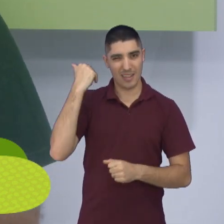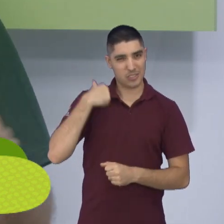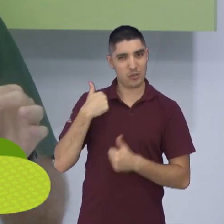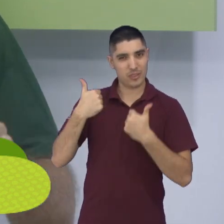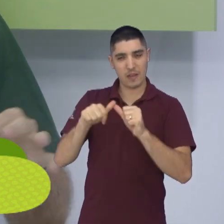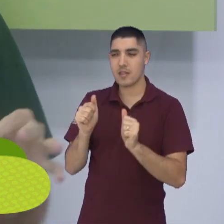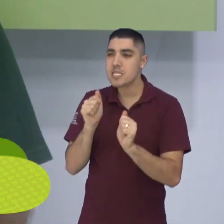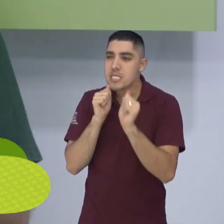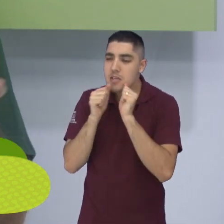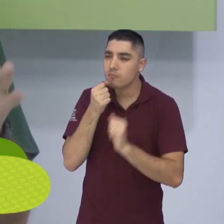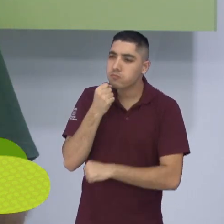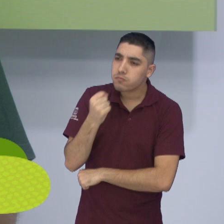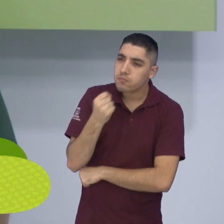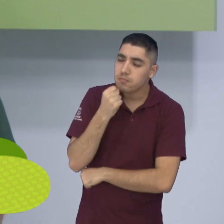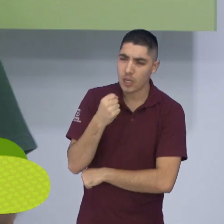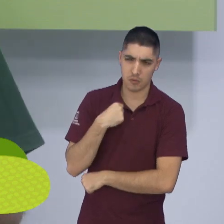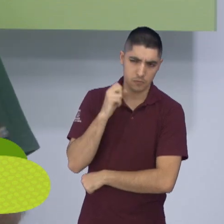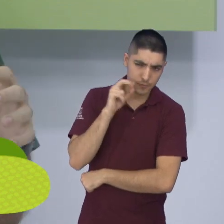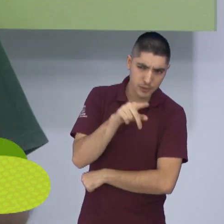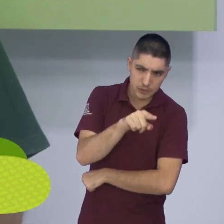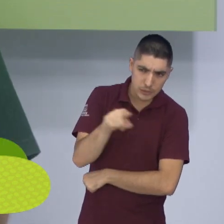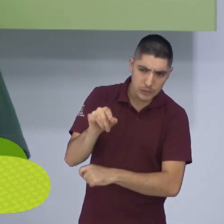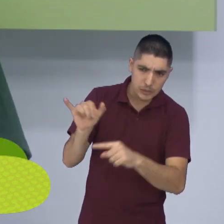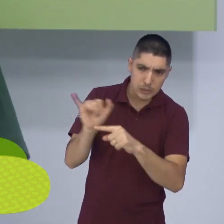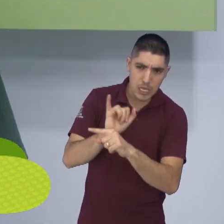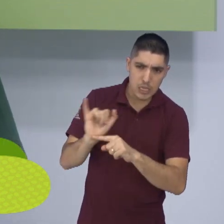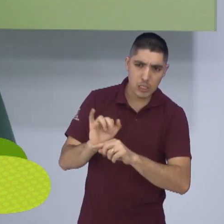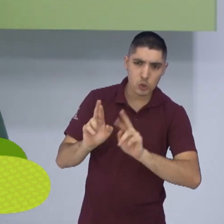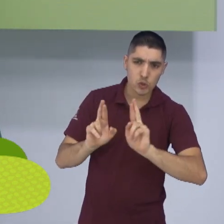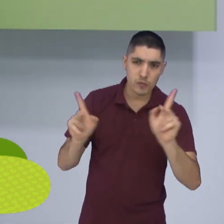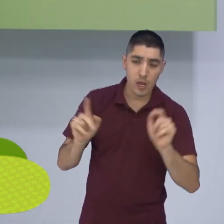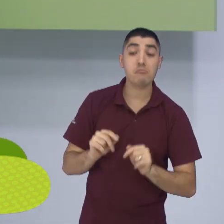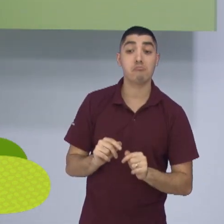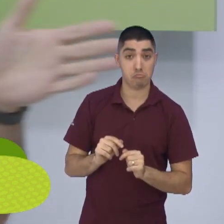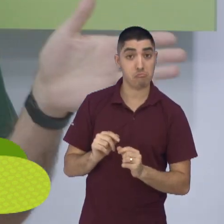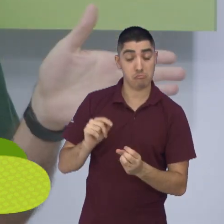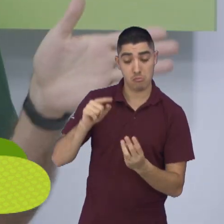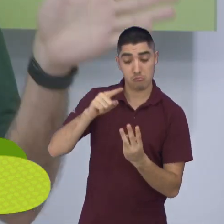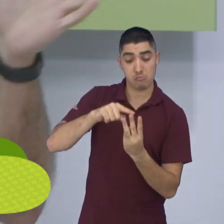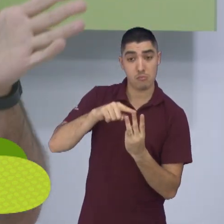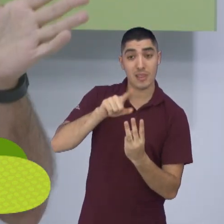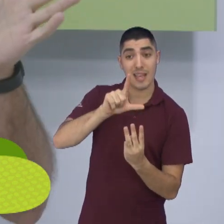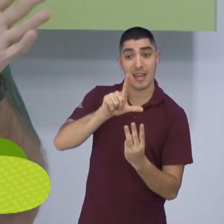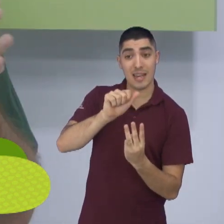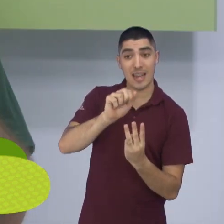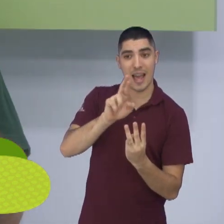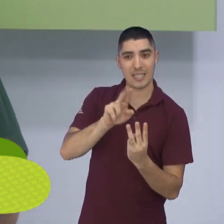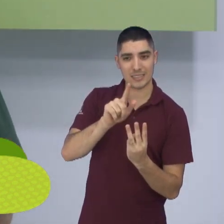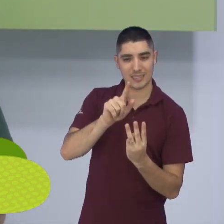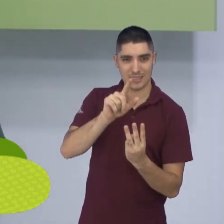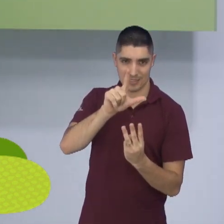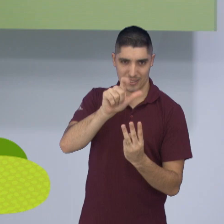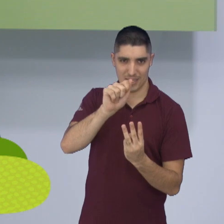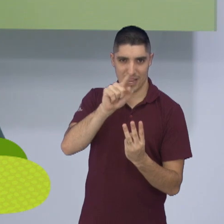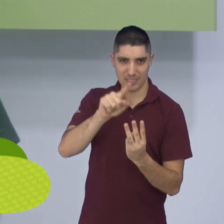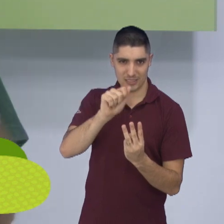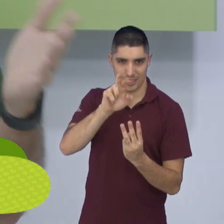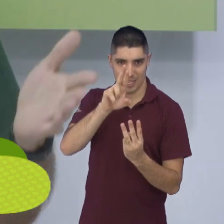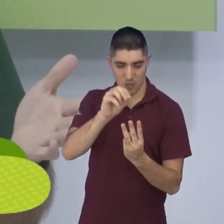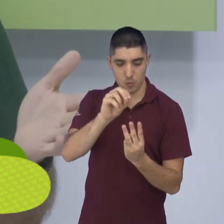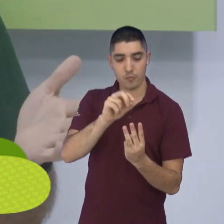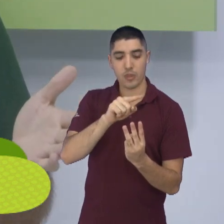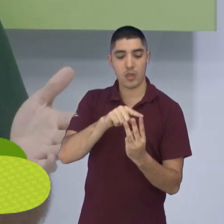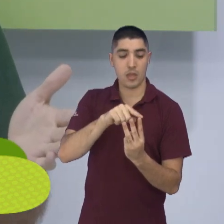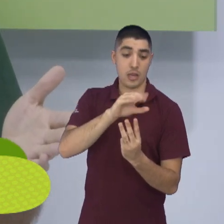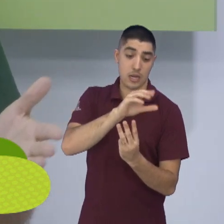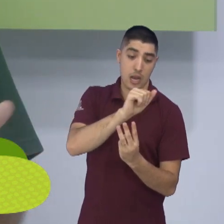ele utilizou esse esquema de 3 zagueiros com o Lázaro jogando de líbero e no treino foi o Caio César